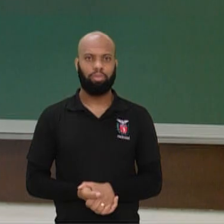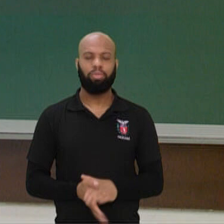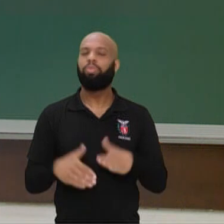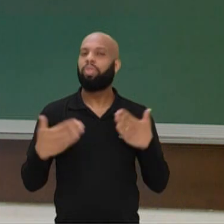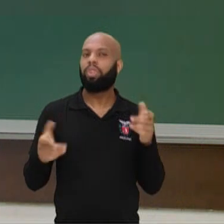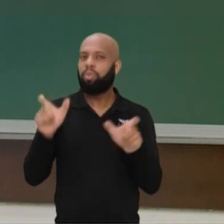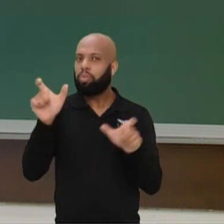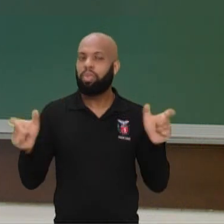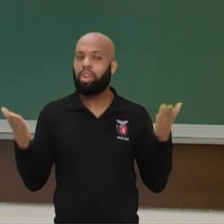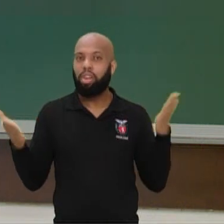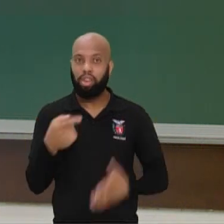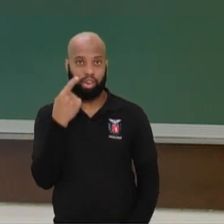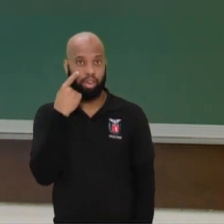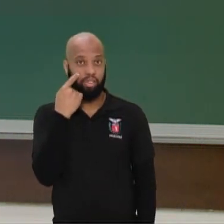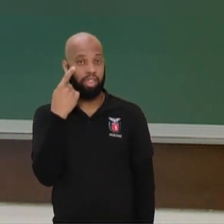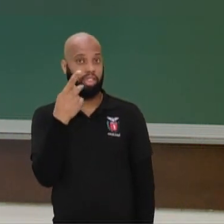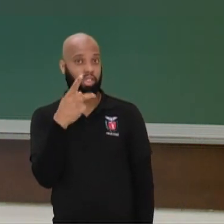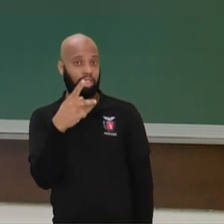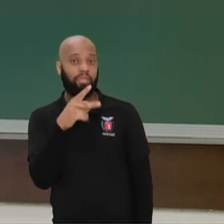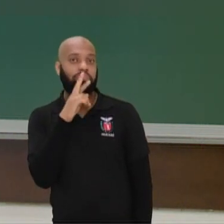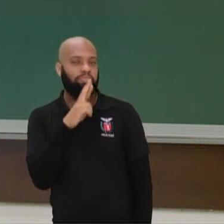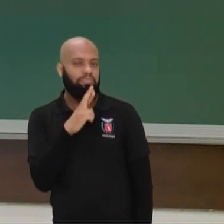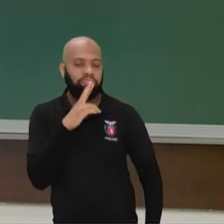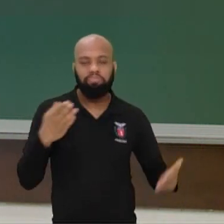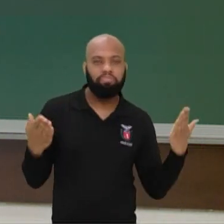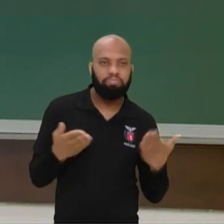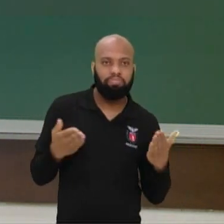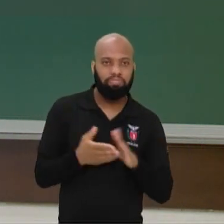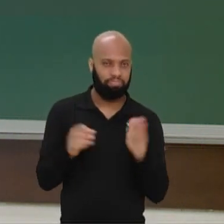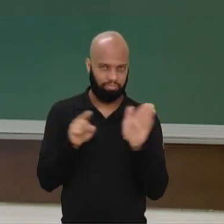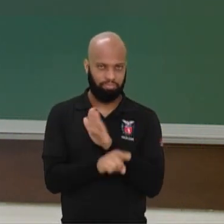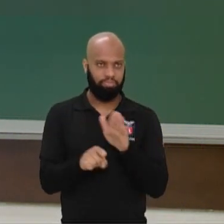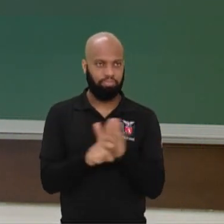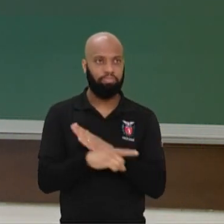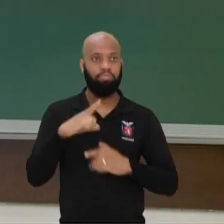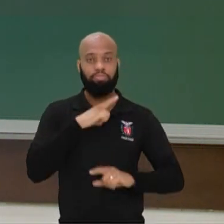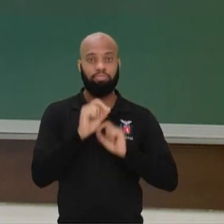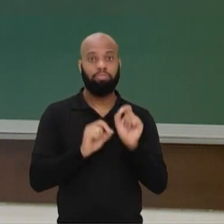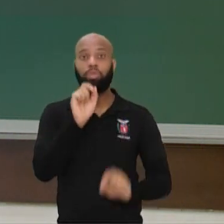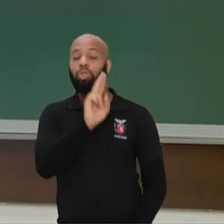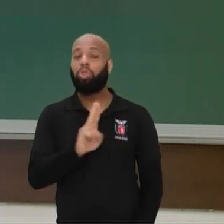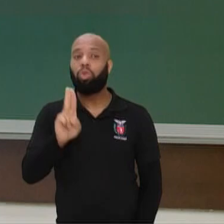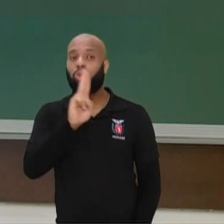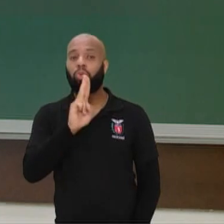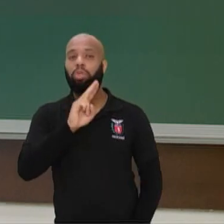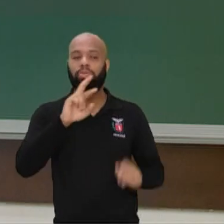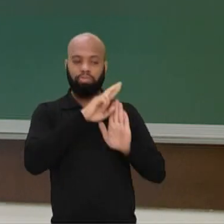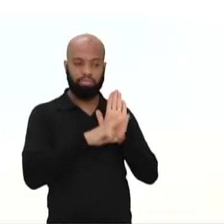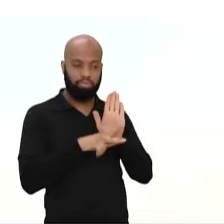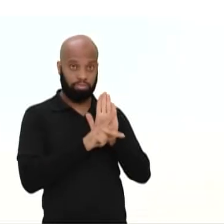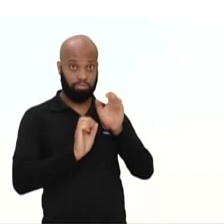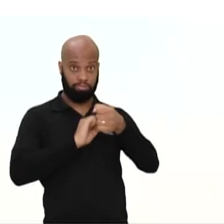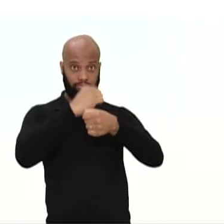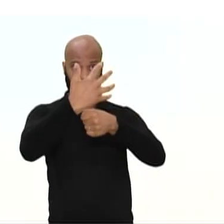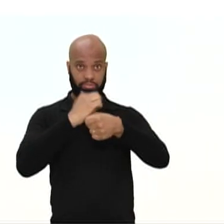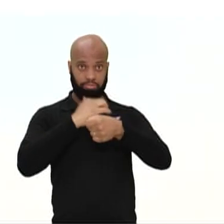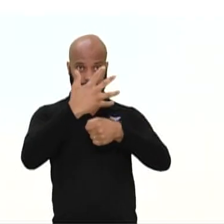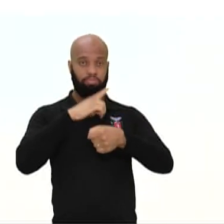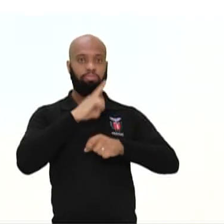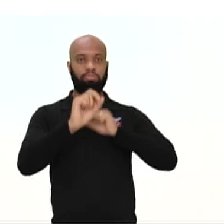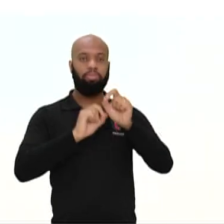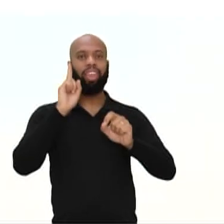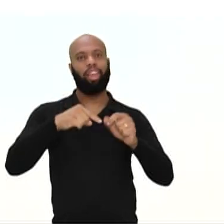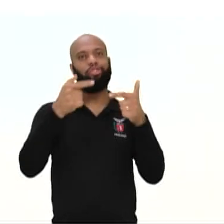Então, pessoal, vamos verificar aqui a resolução desse exercício. Nós vamos aplicar a propriedade da potenciação. Nós temos